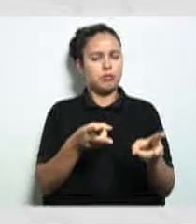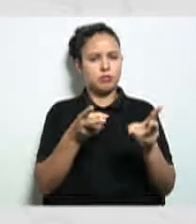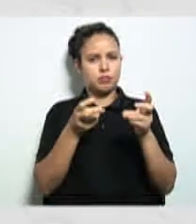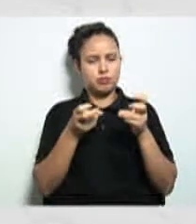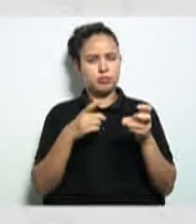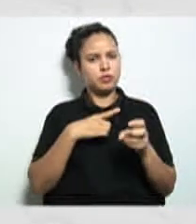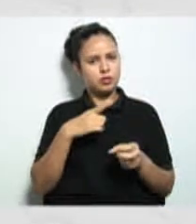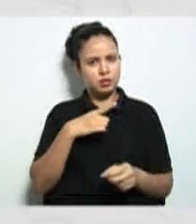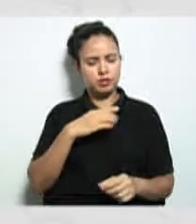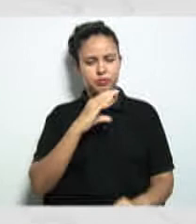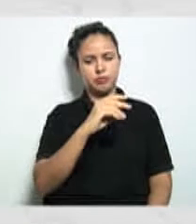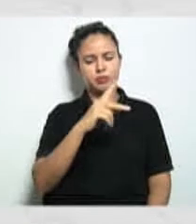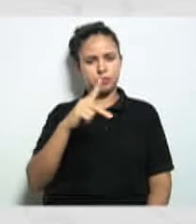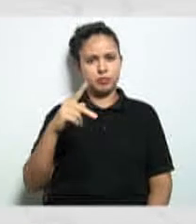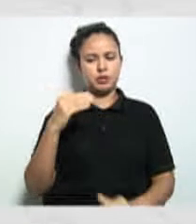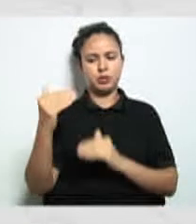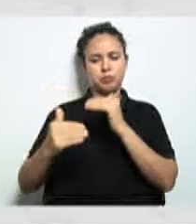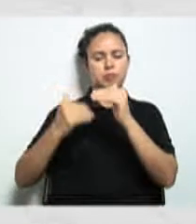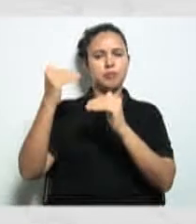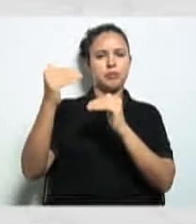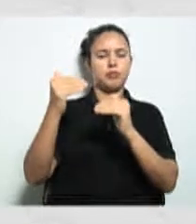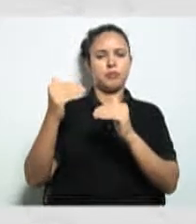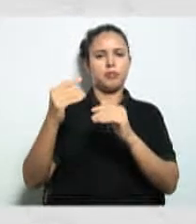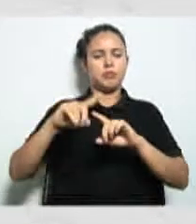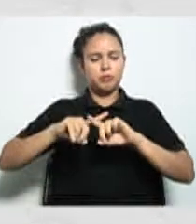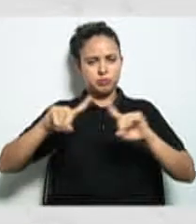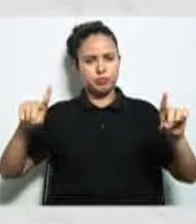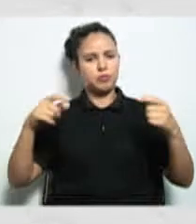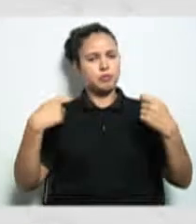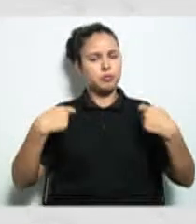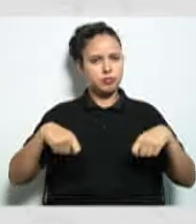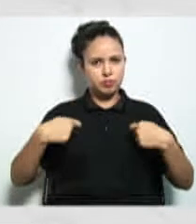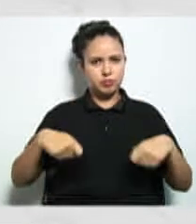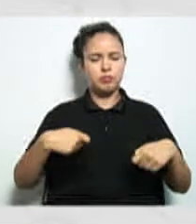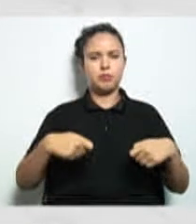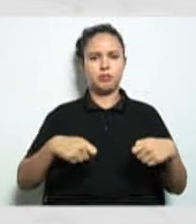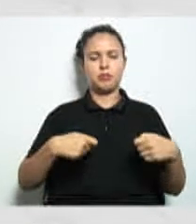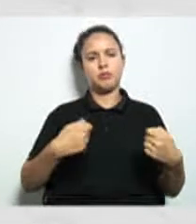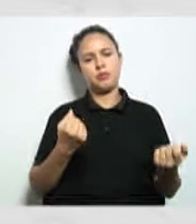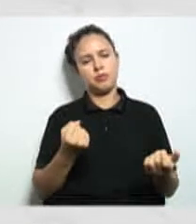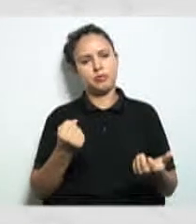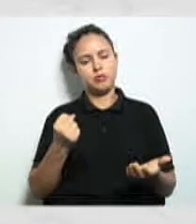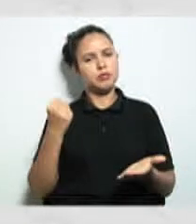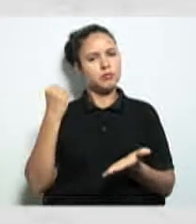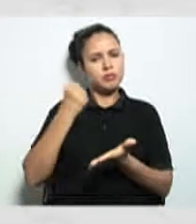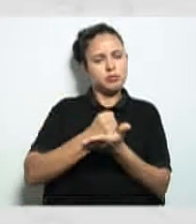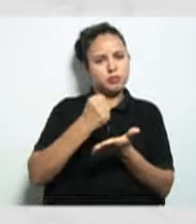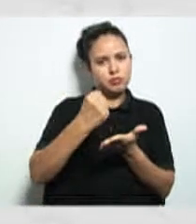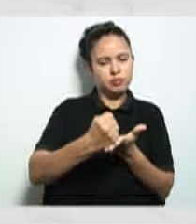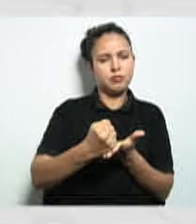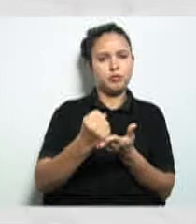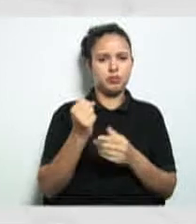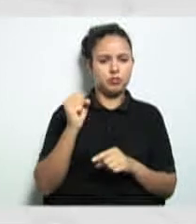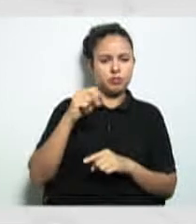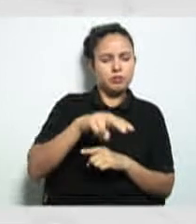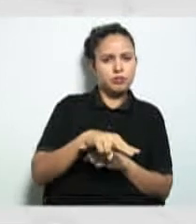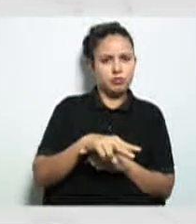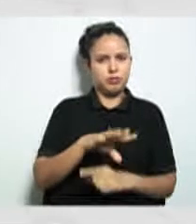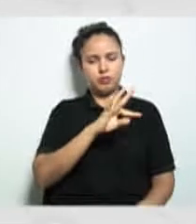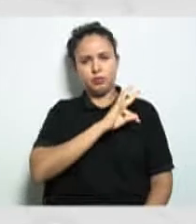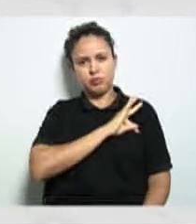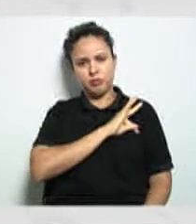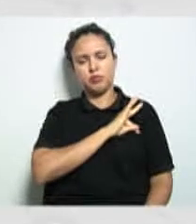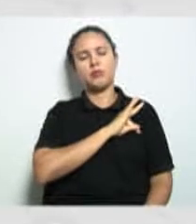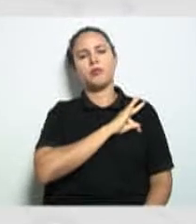como crescer, mas precisa de um certo investimento. Por exemplo, contratar um técnico em cooperativismo.